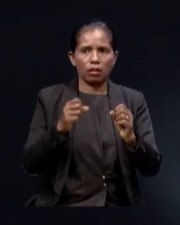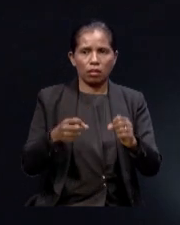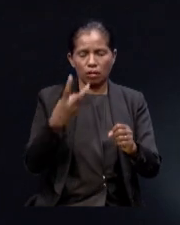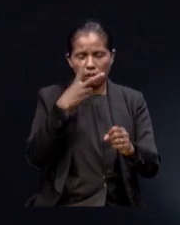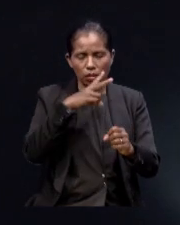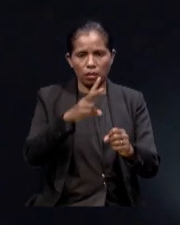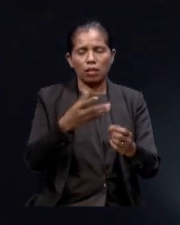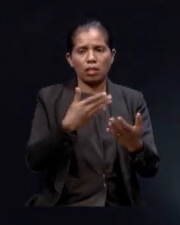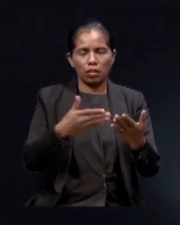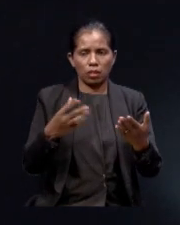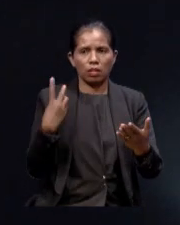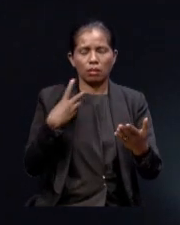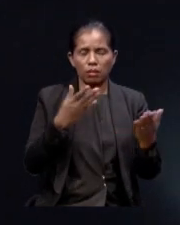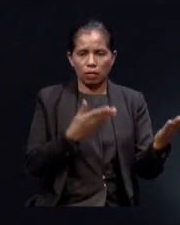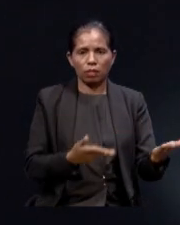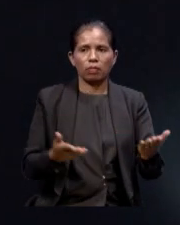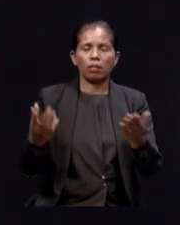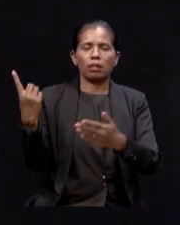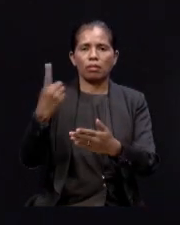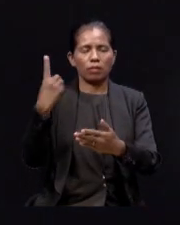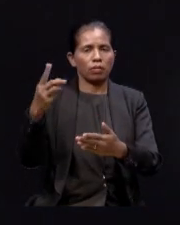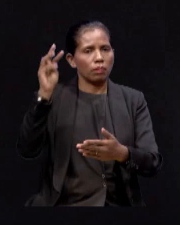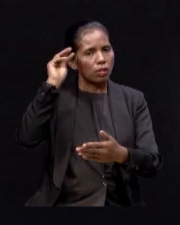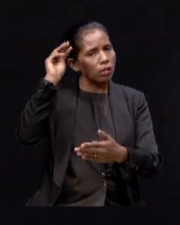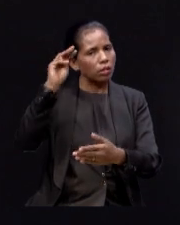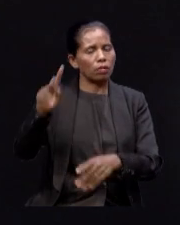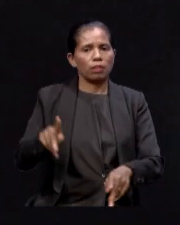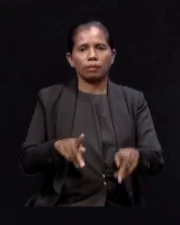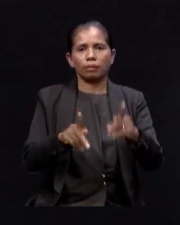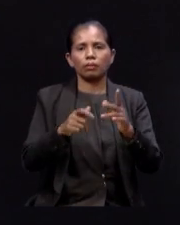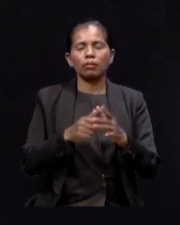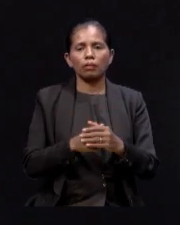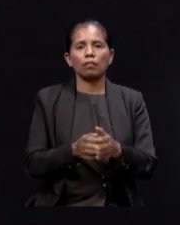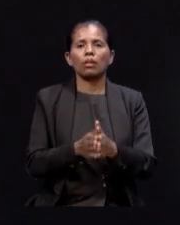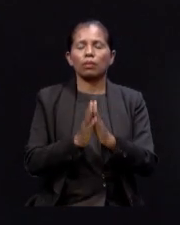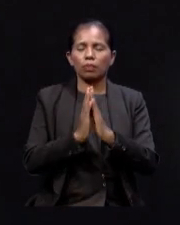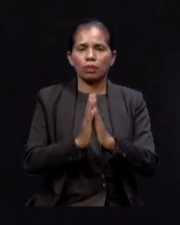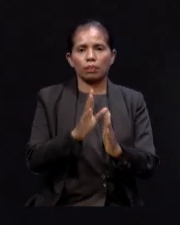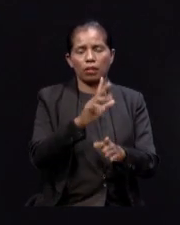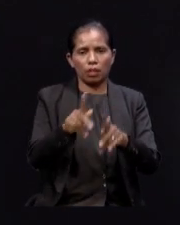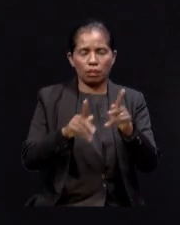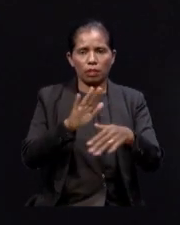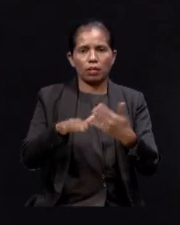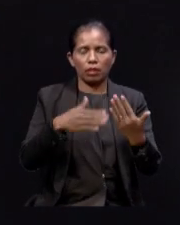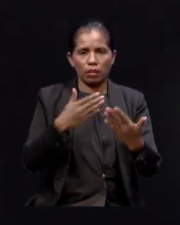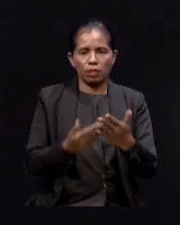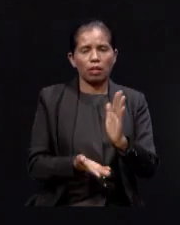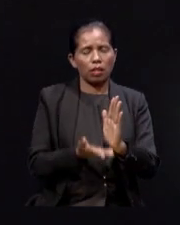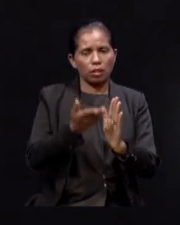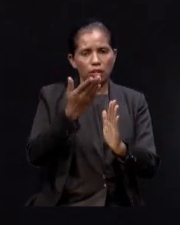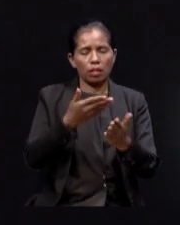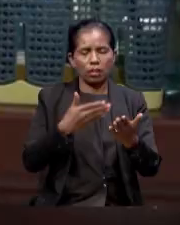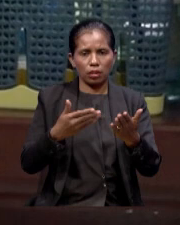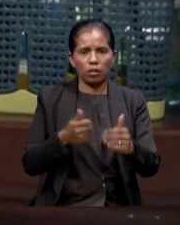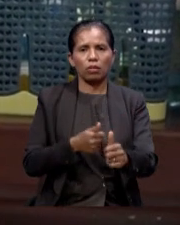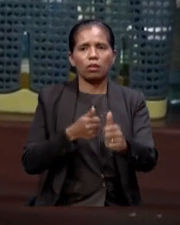preso a mim submete na parte vai ia Ministério Público. Ernesto Monteiro Mos, justo para distribuidor Sira, atu assaisa San Folin, tu ir